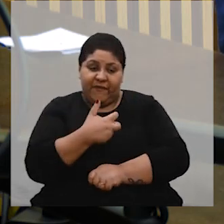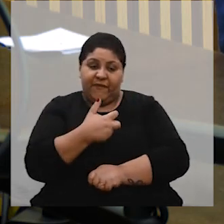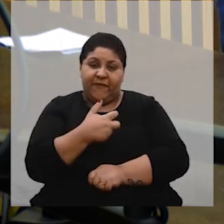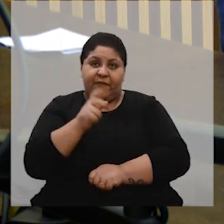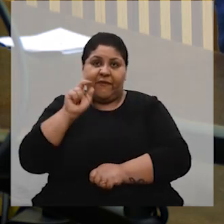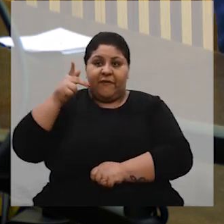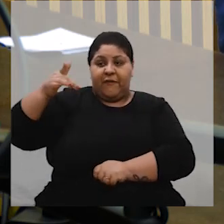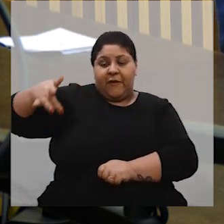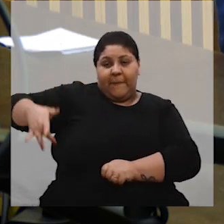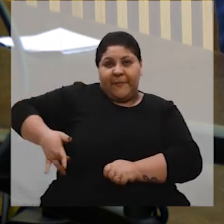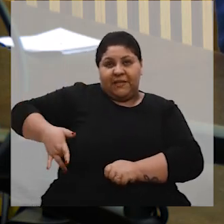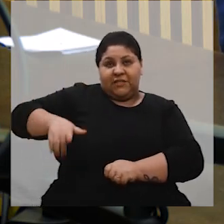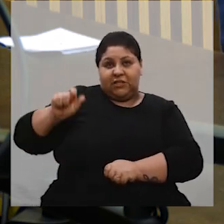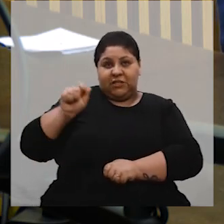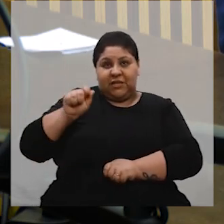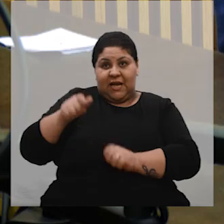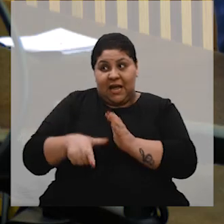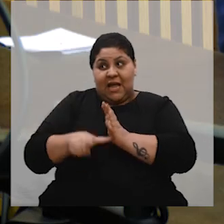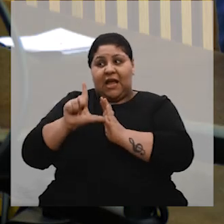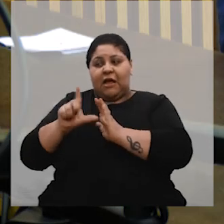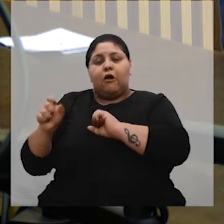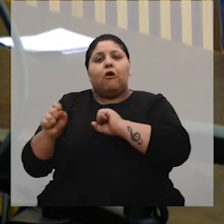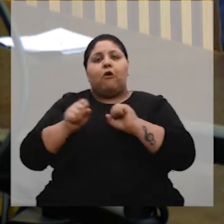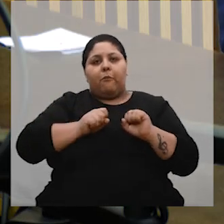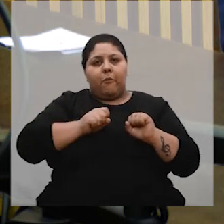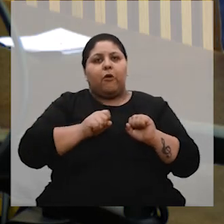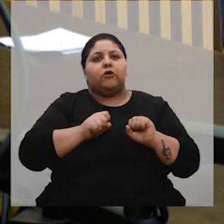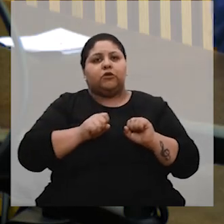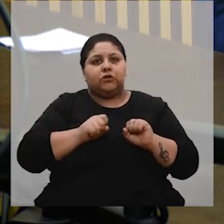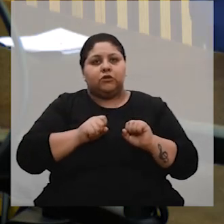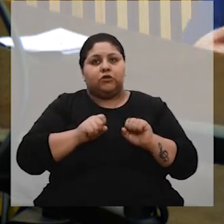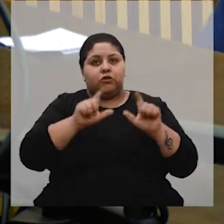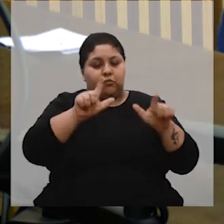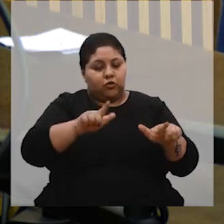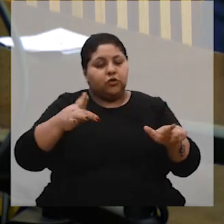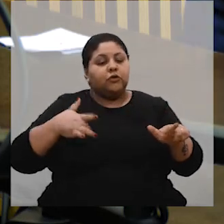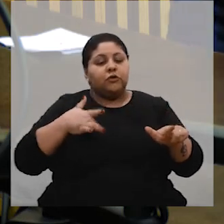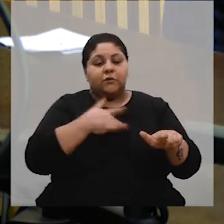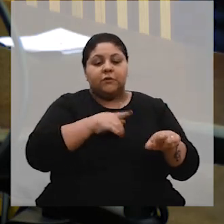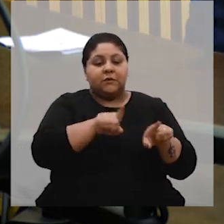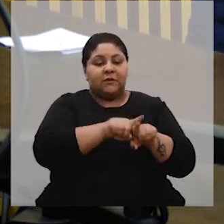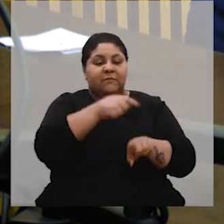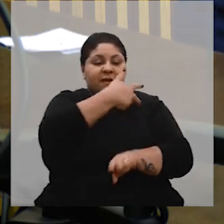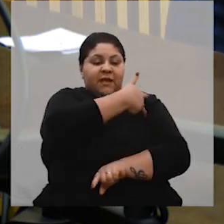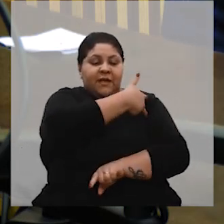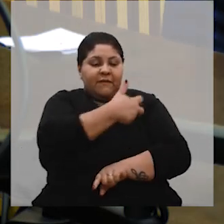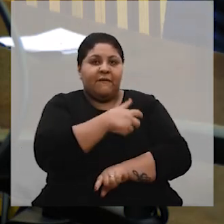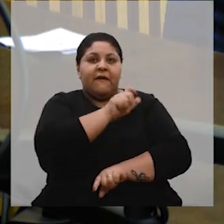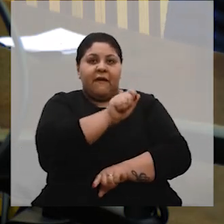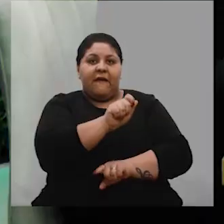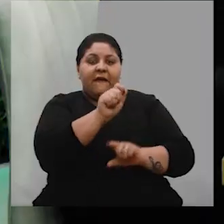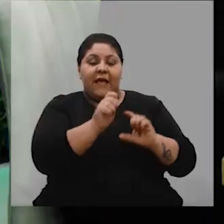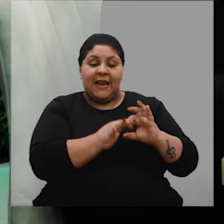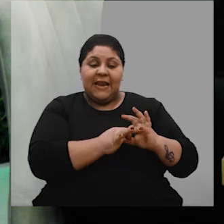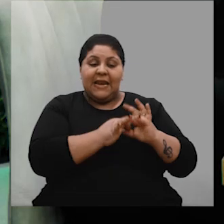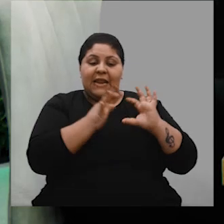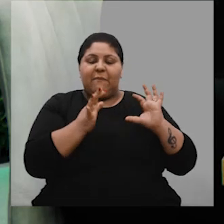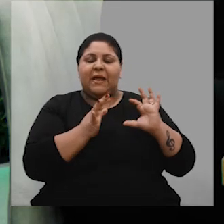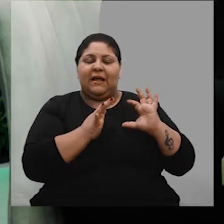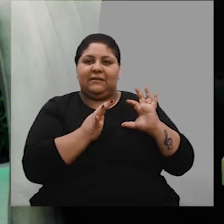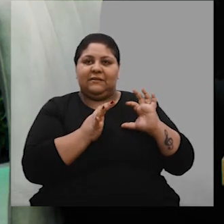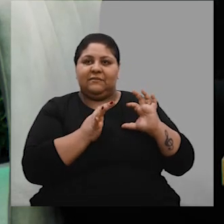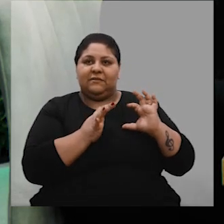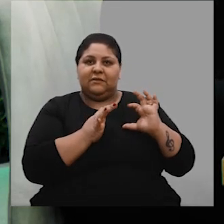hepatite A anteriormente, podem ir para o postinho que também vai ter a vacina da hepatite A disponível